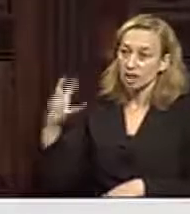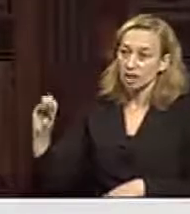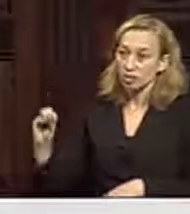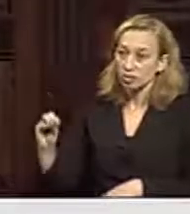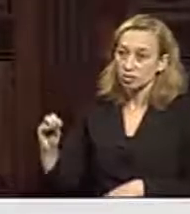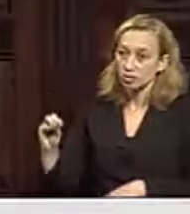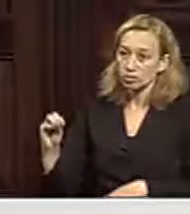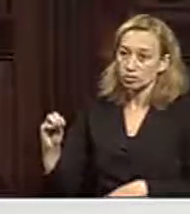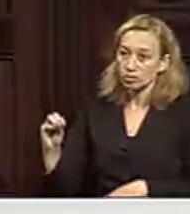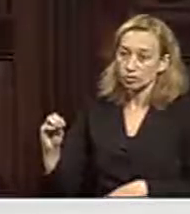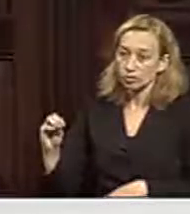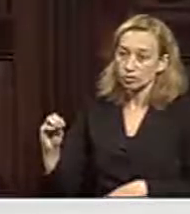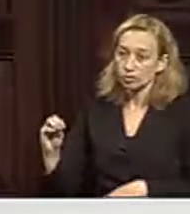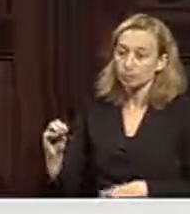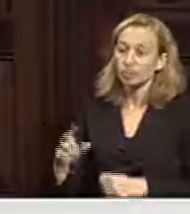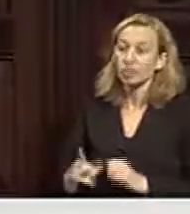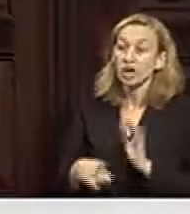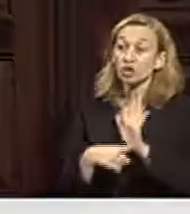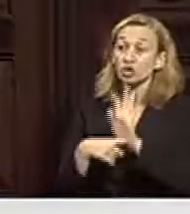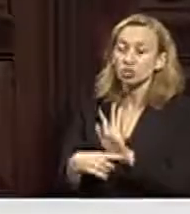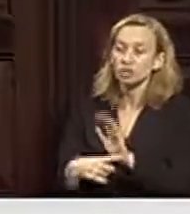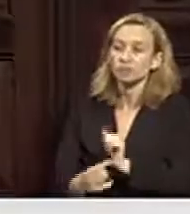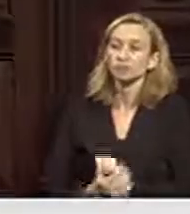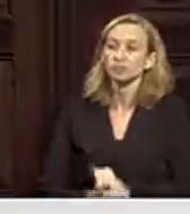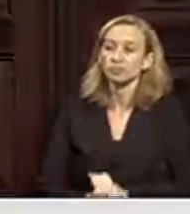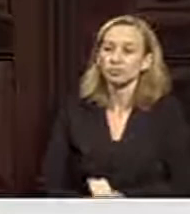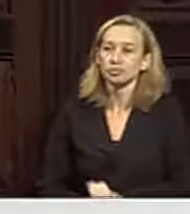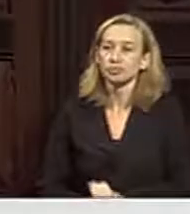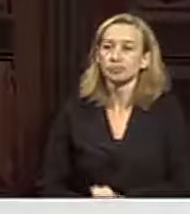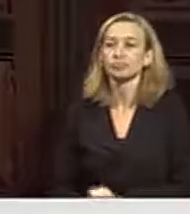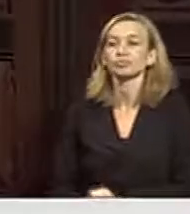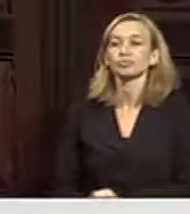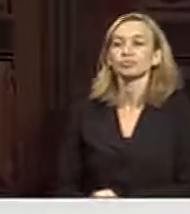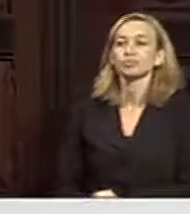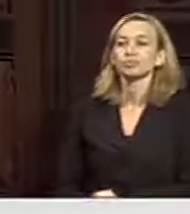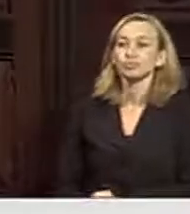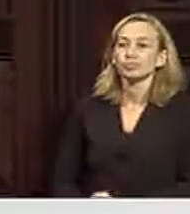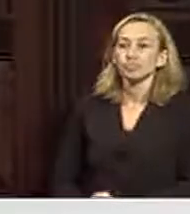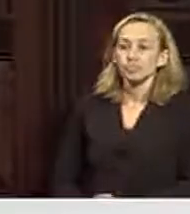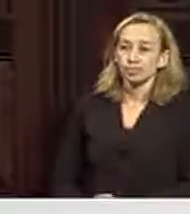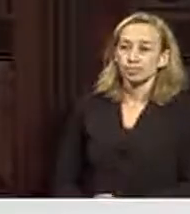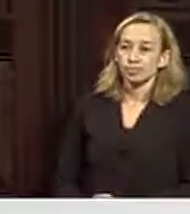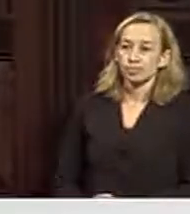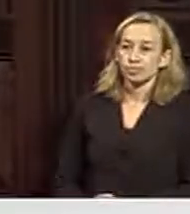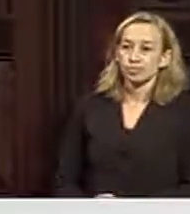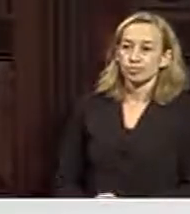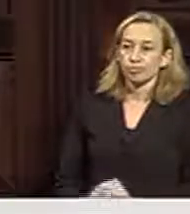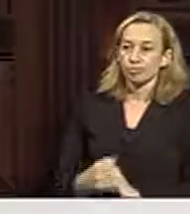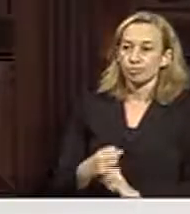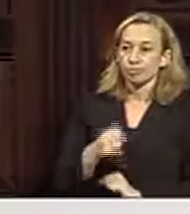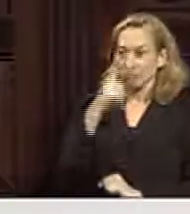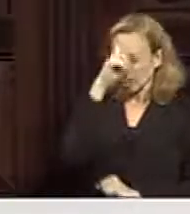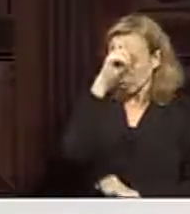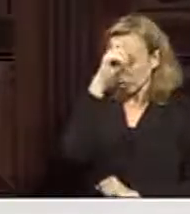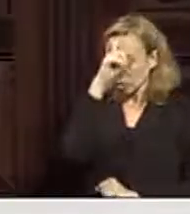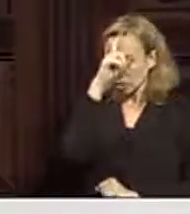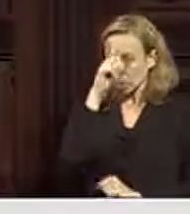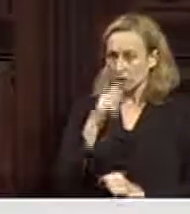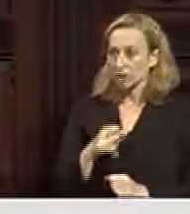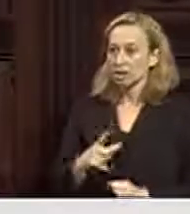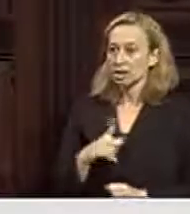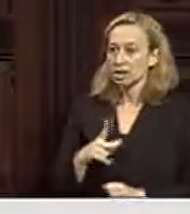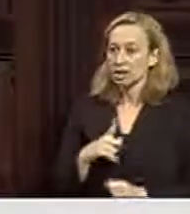fundado pelo Dr. Mário Crefft. É um hospital que tem tratado